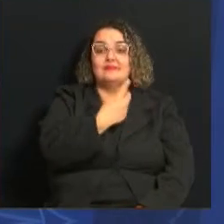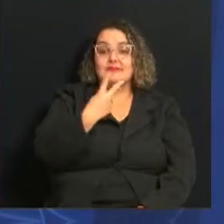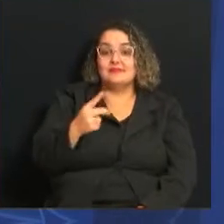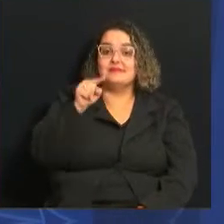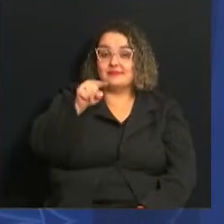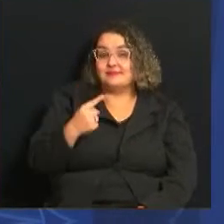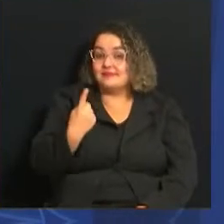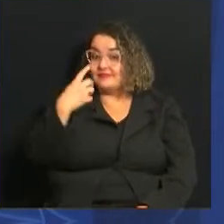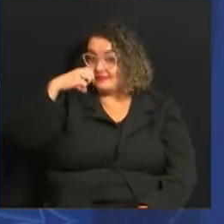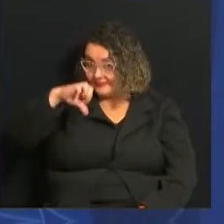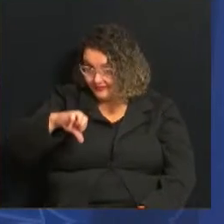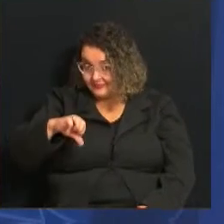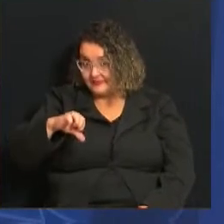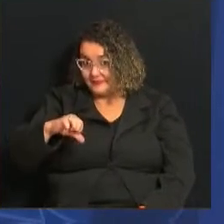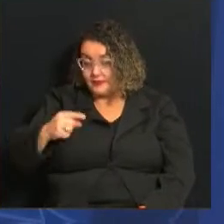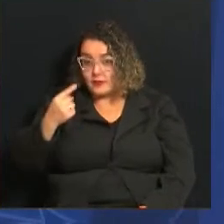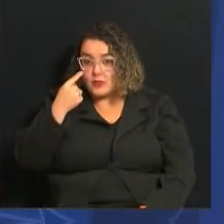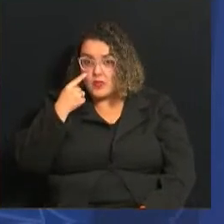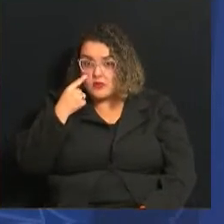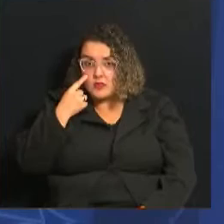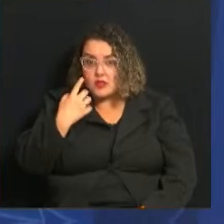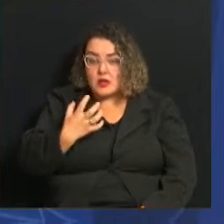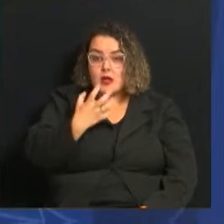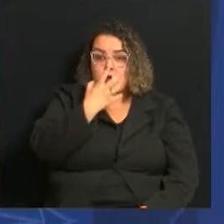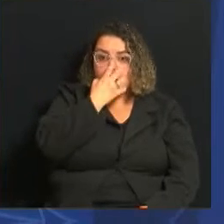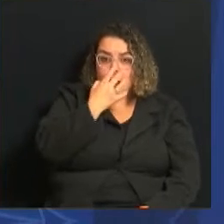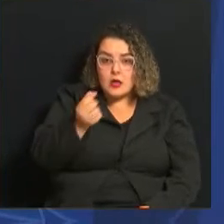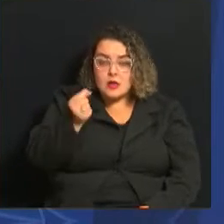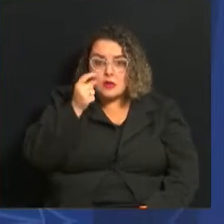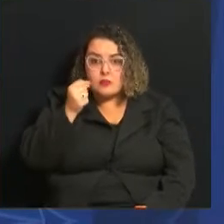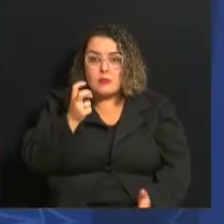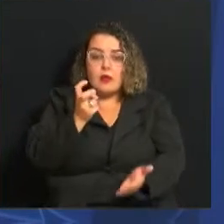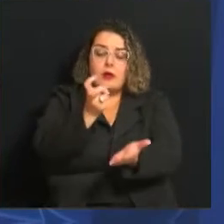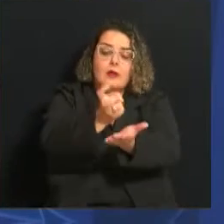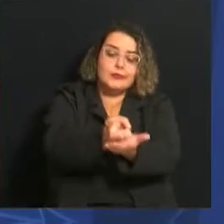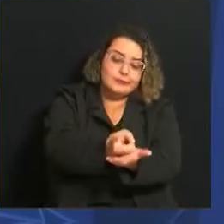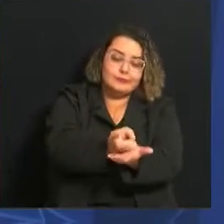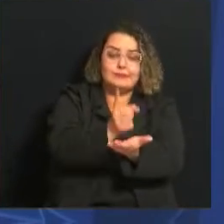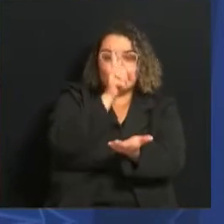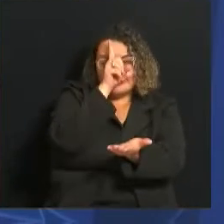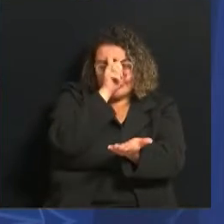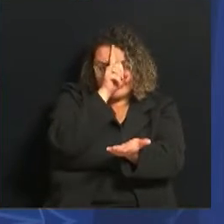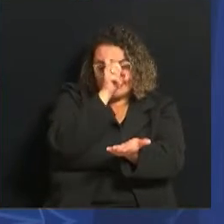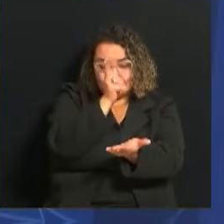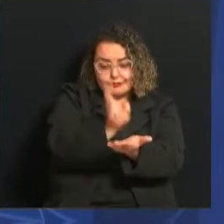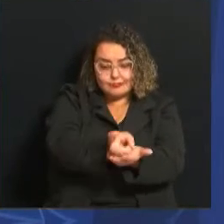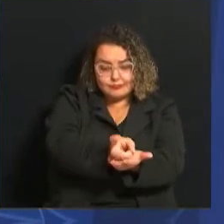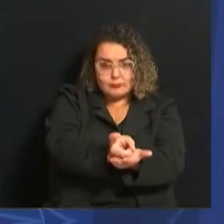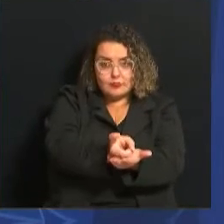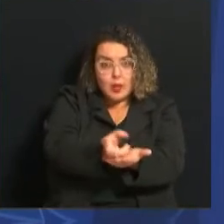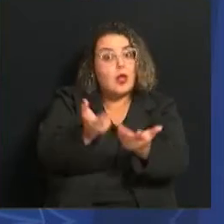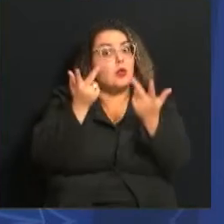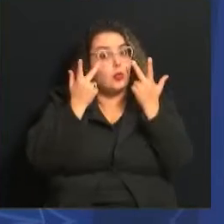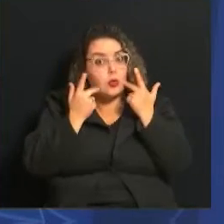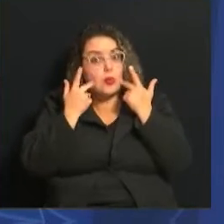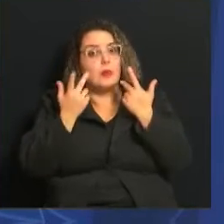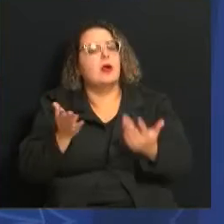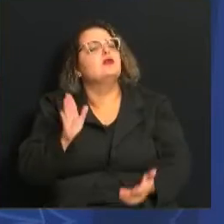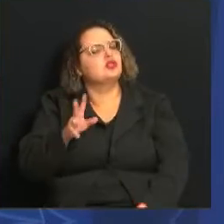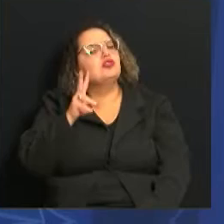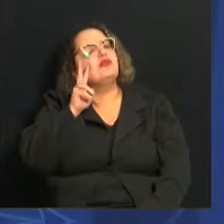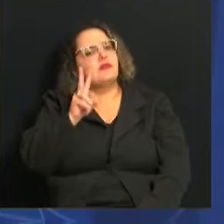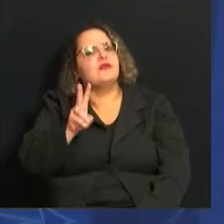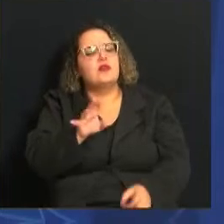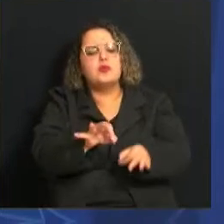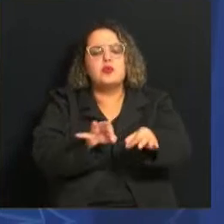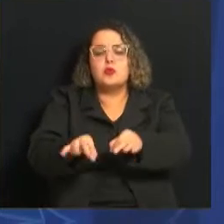12h19, olha só. Cães e gatos internados acaba sendo uma cena comum, né? A gente já viu aqui no nosso quadro Não